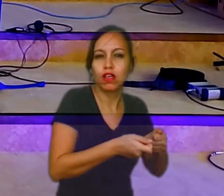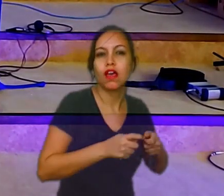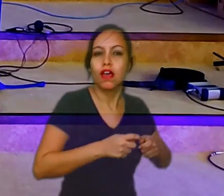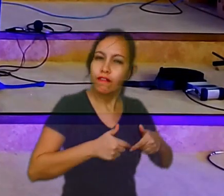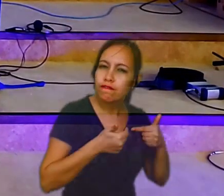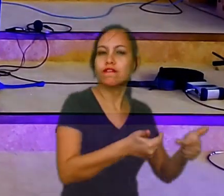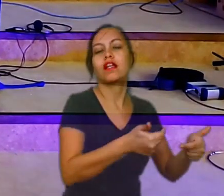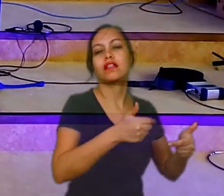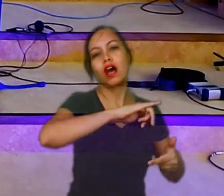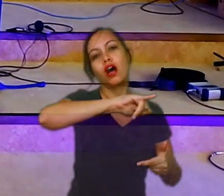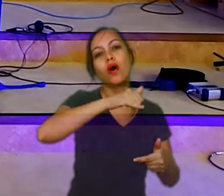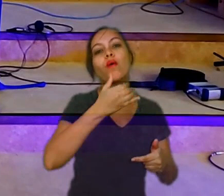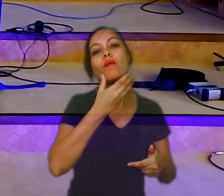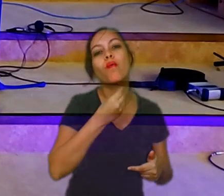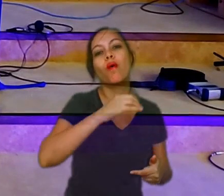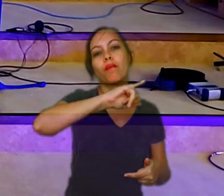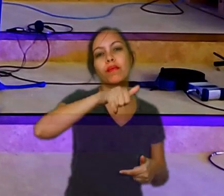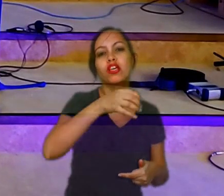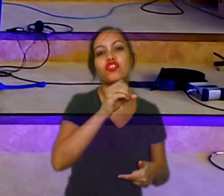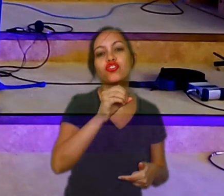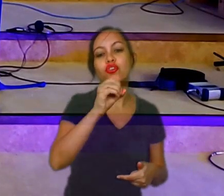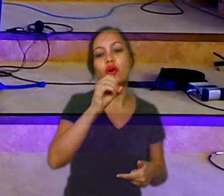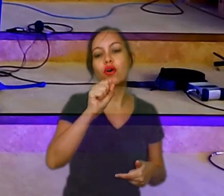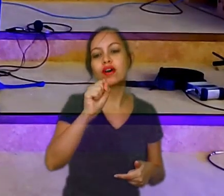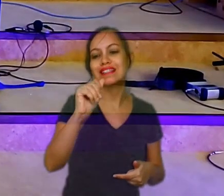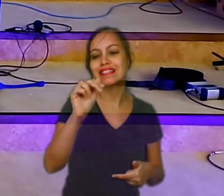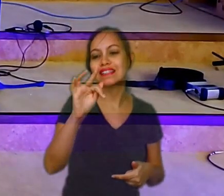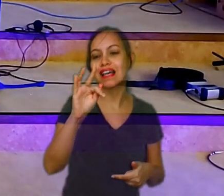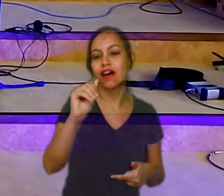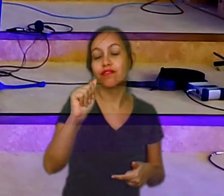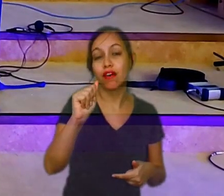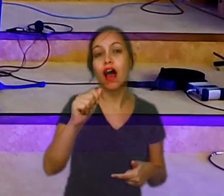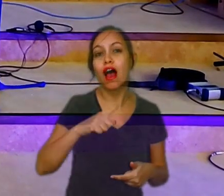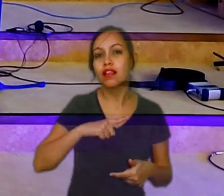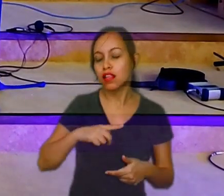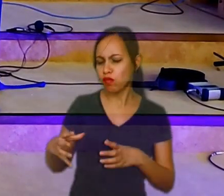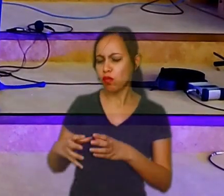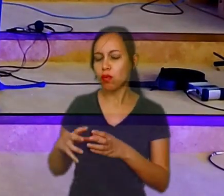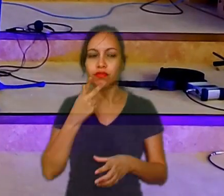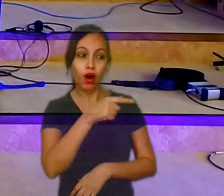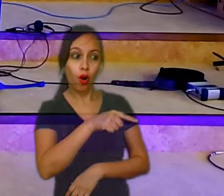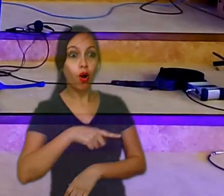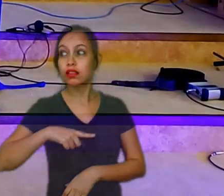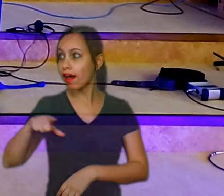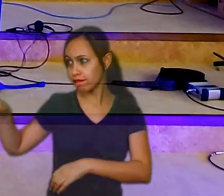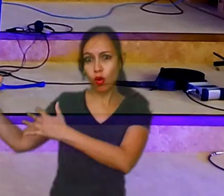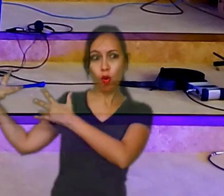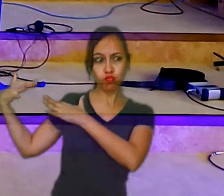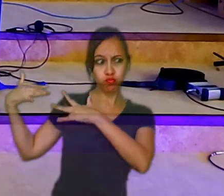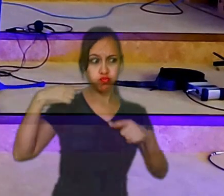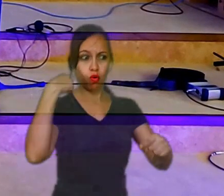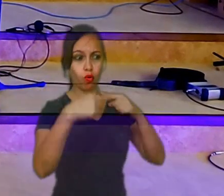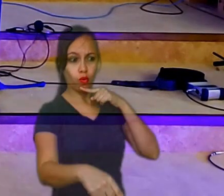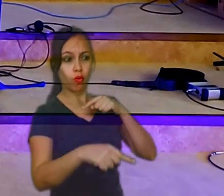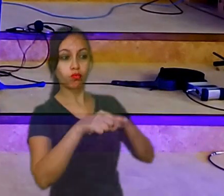alguns que avisaram a Josafá, dizendo: grande multidão vem contra ti, da além